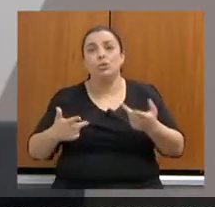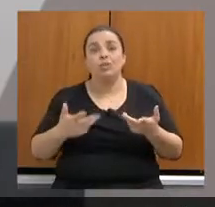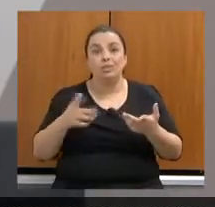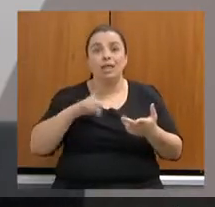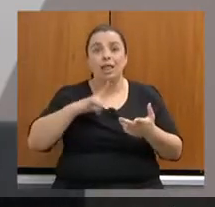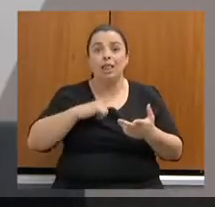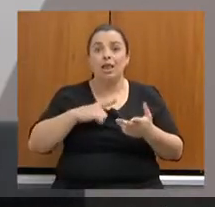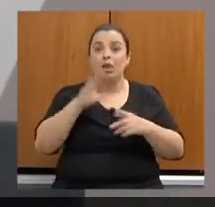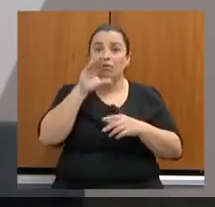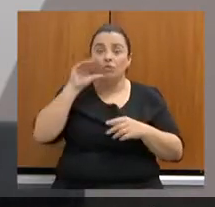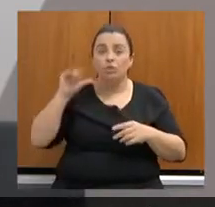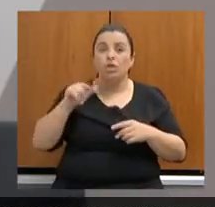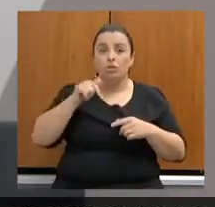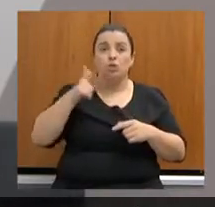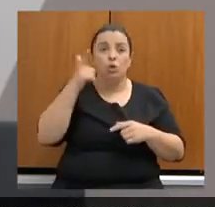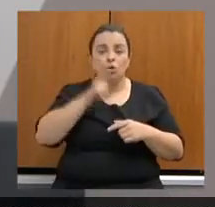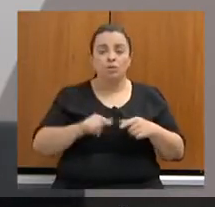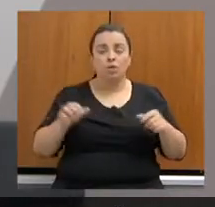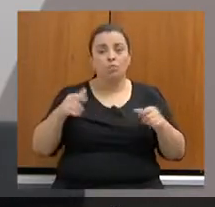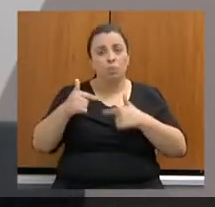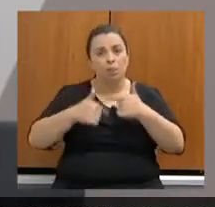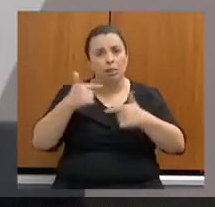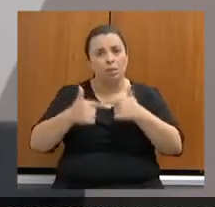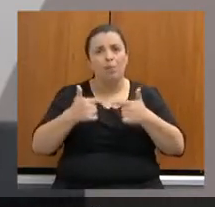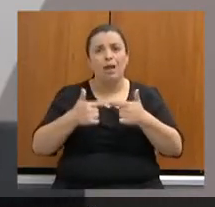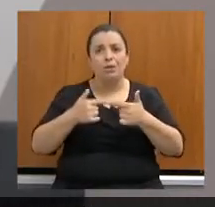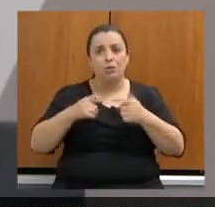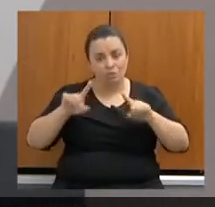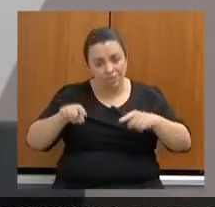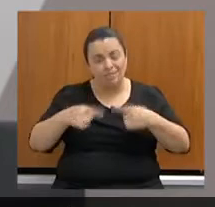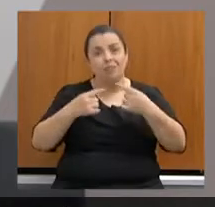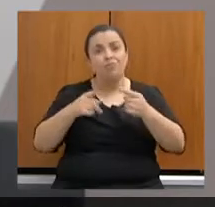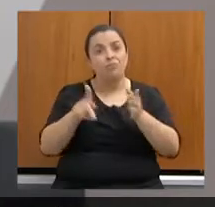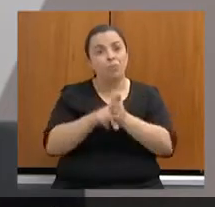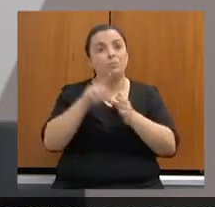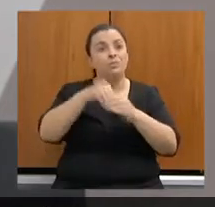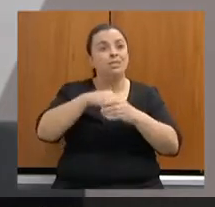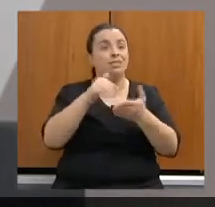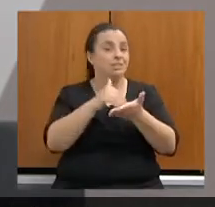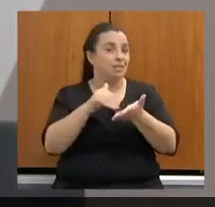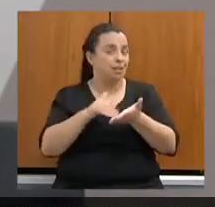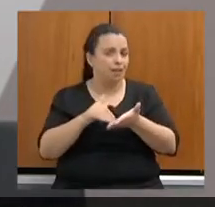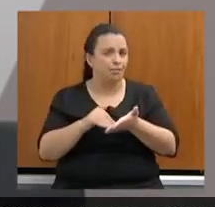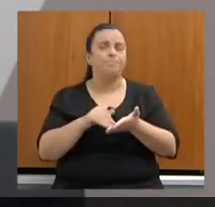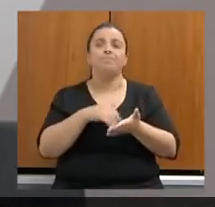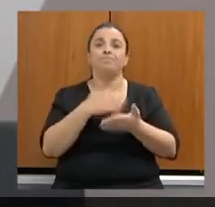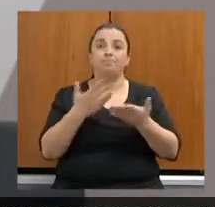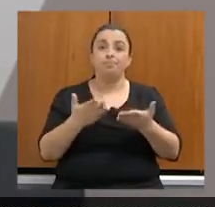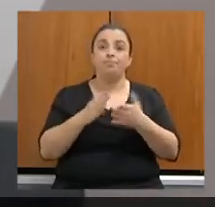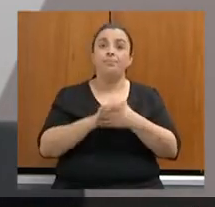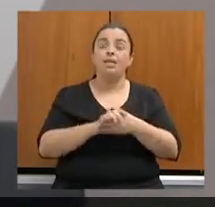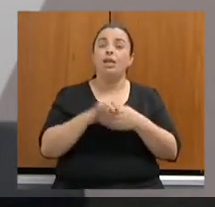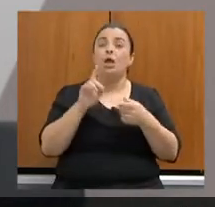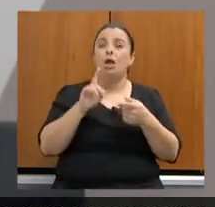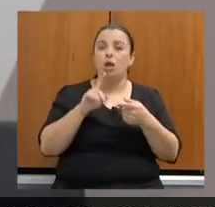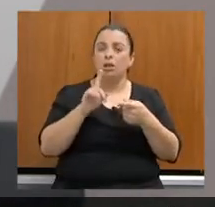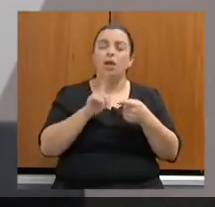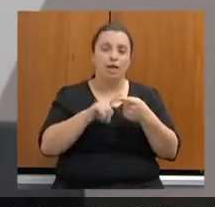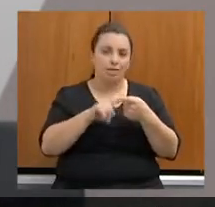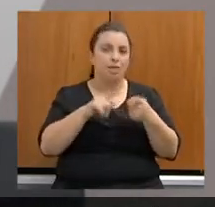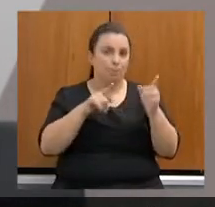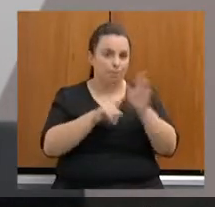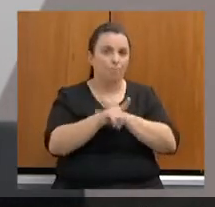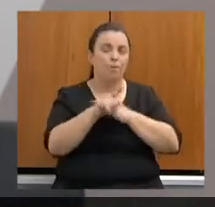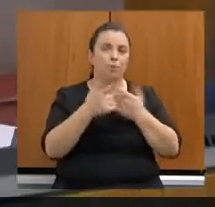e das necessidades da secretaria Então a primeira questão é exatamente essa né com a política para os seus Trabalhadores em relação